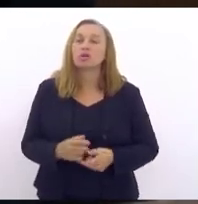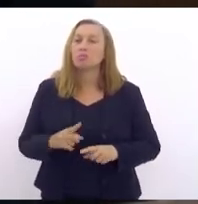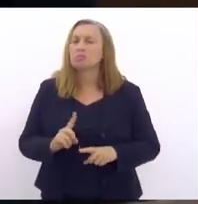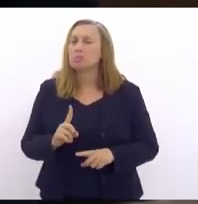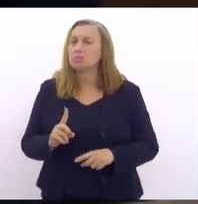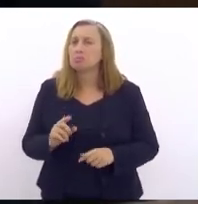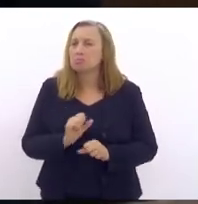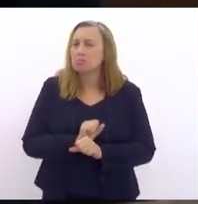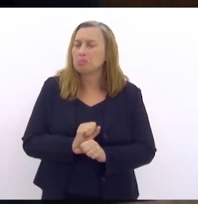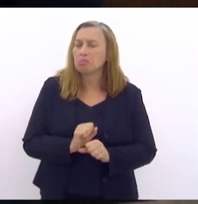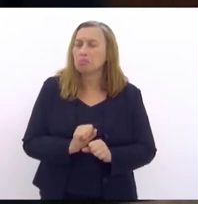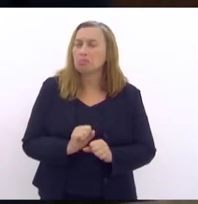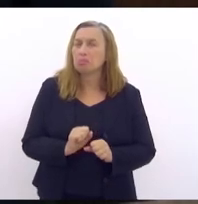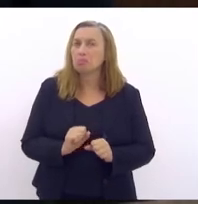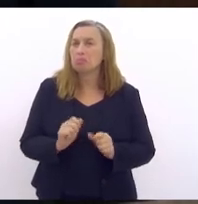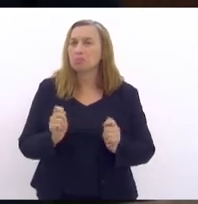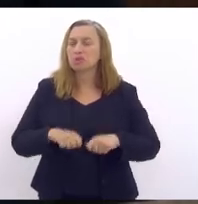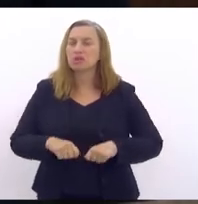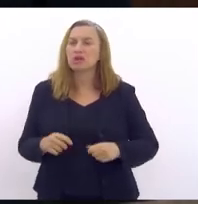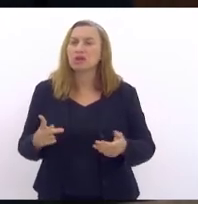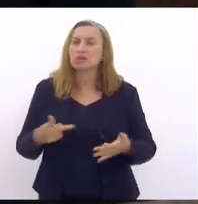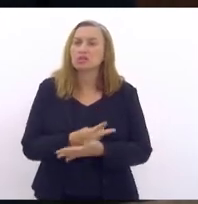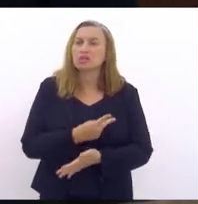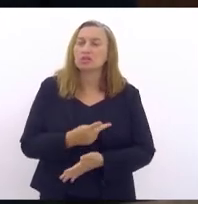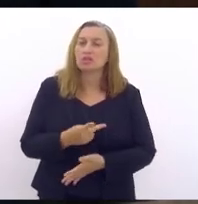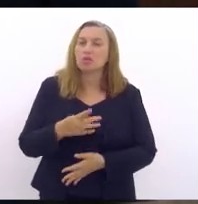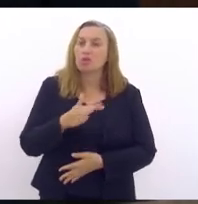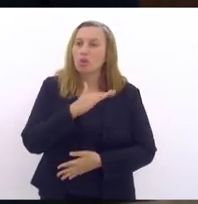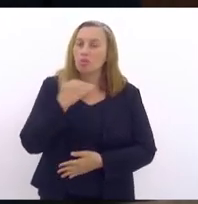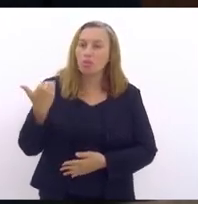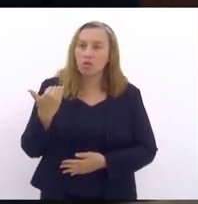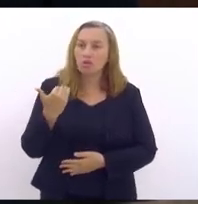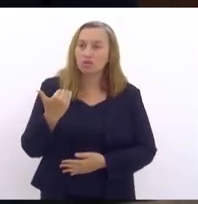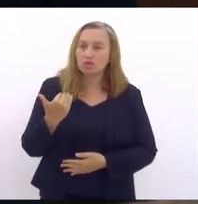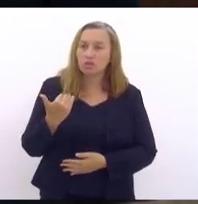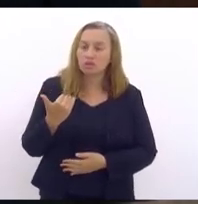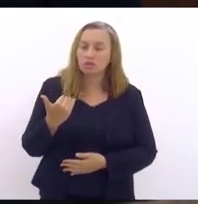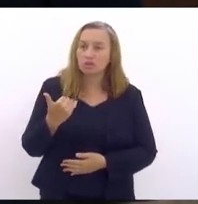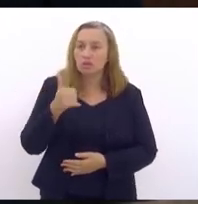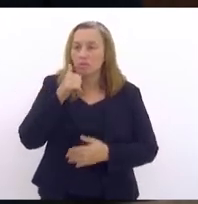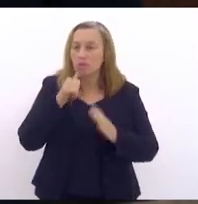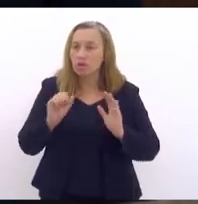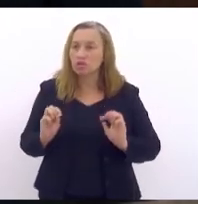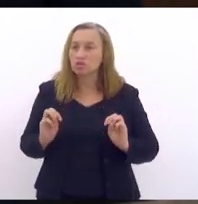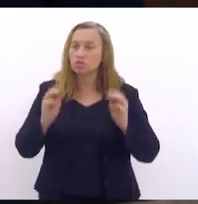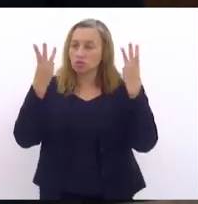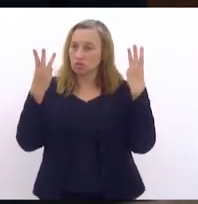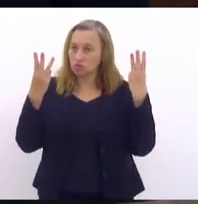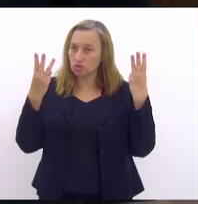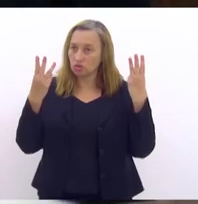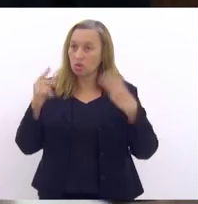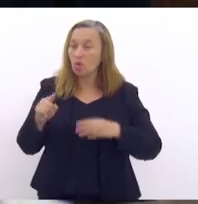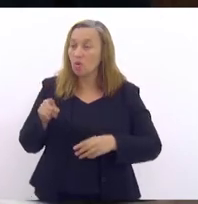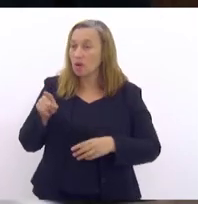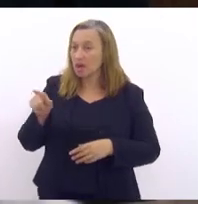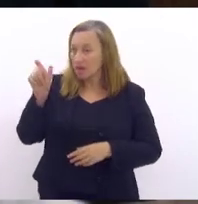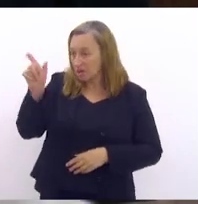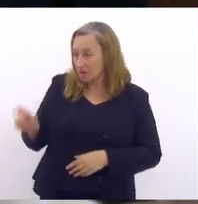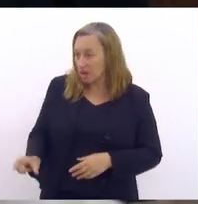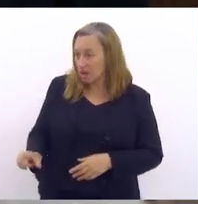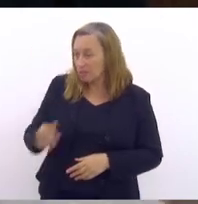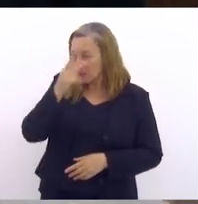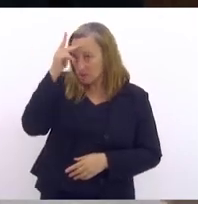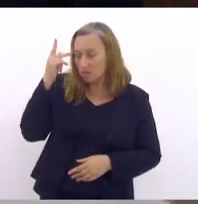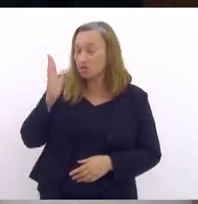é possível, como aconteceu com a morte da moça do show, que aquela pessoa que